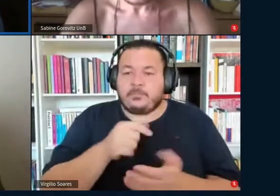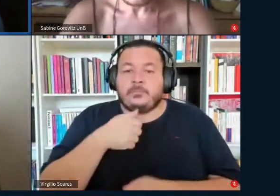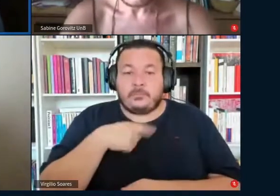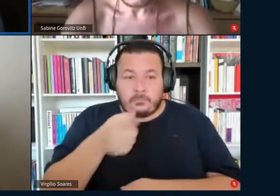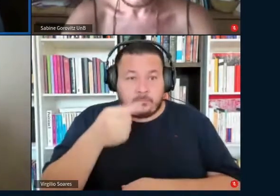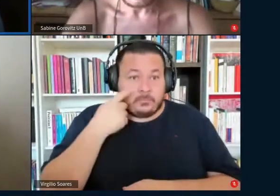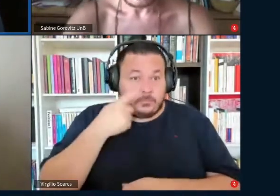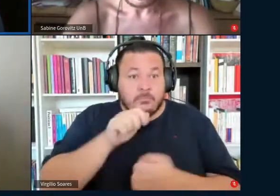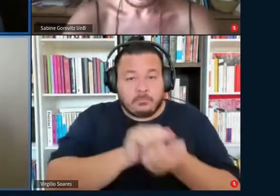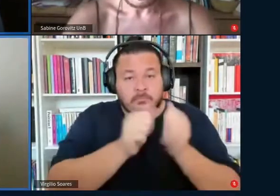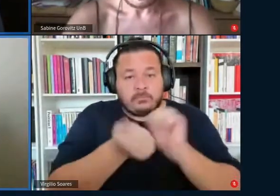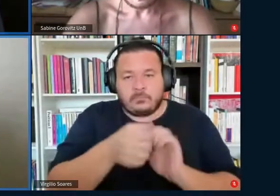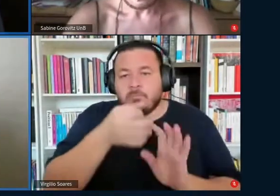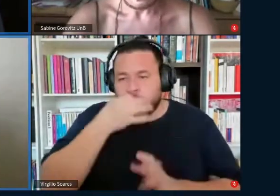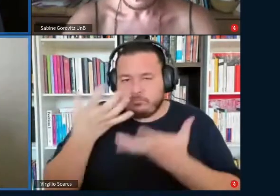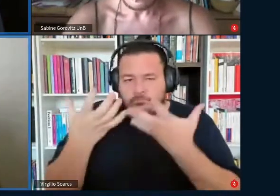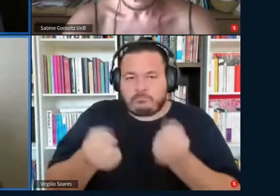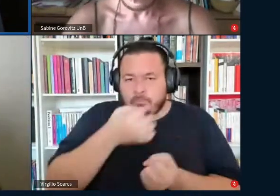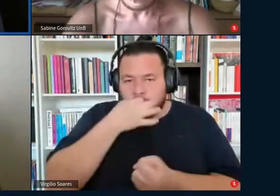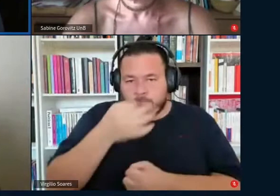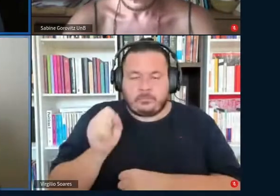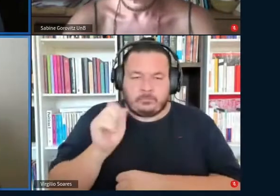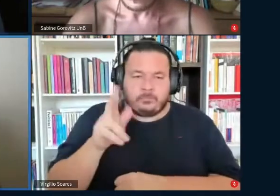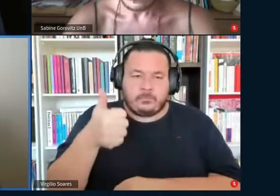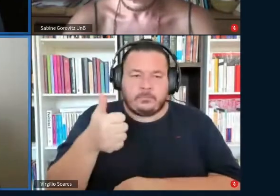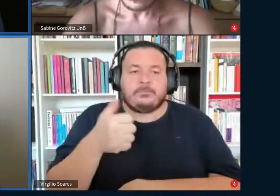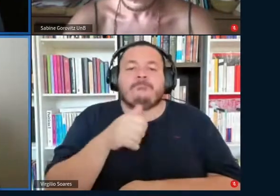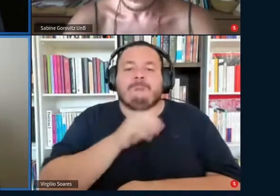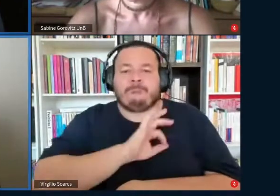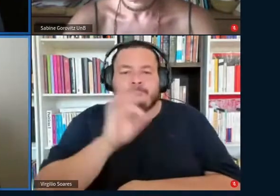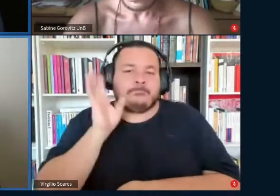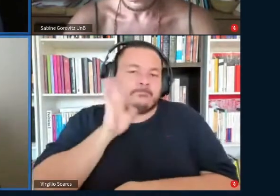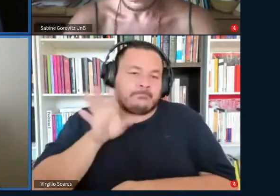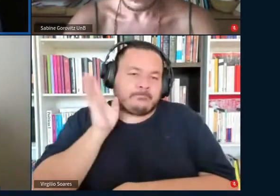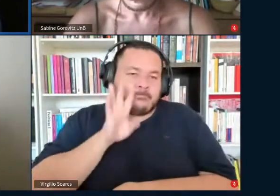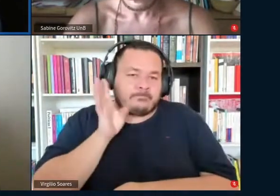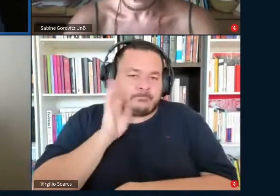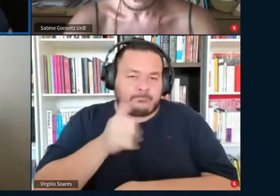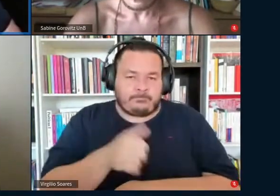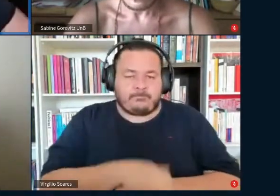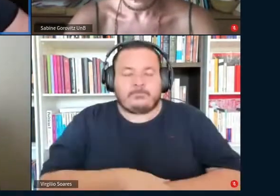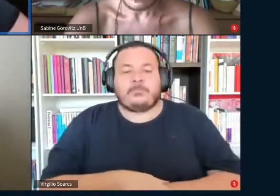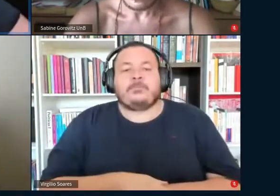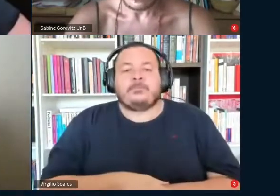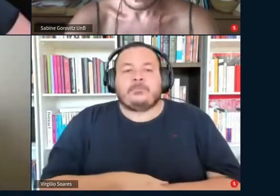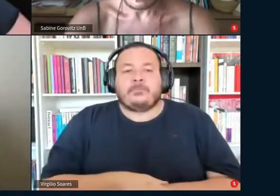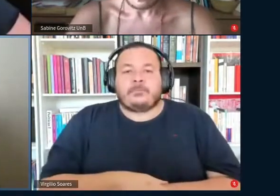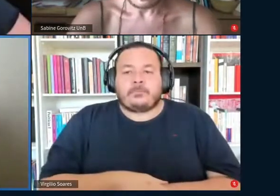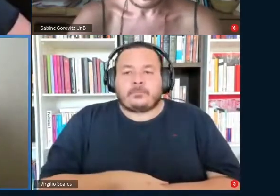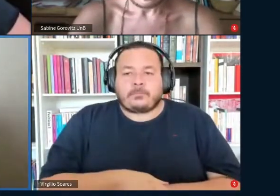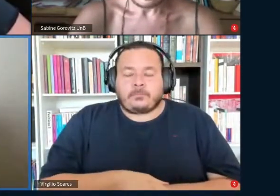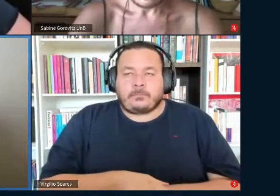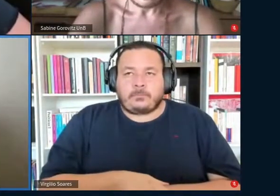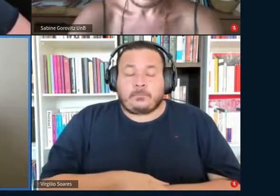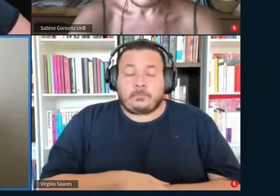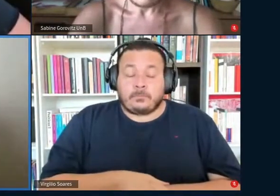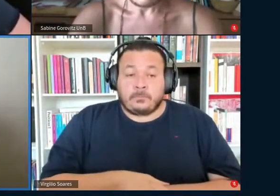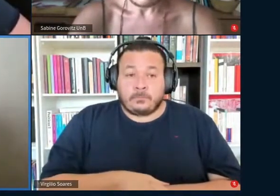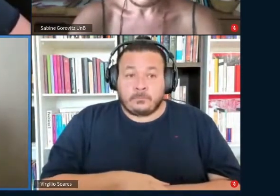adequação, Vinícius. Eu aceito a sugestão de bom grado. Legal, muito bom. Bem pertinente mesmo.